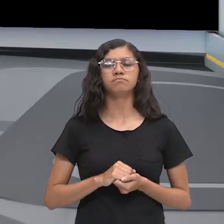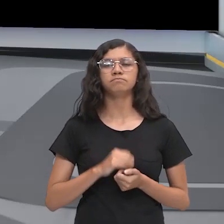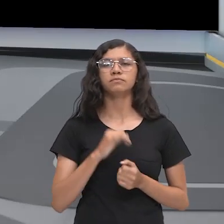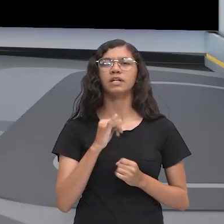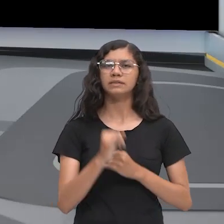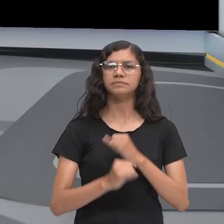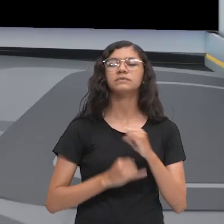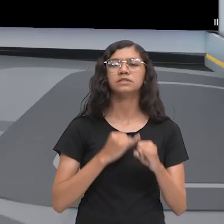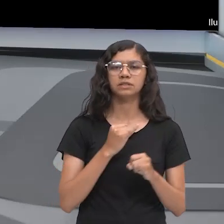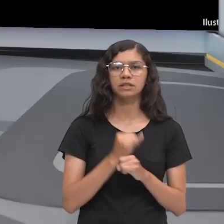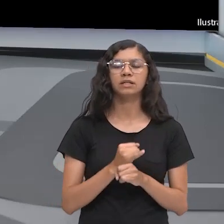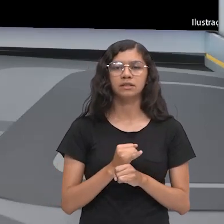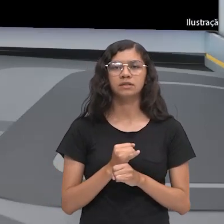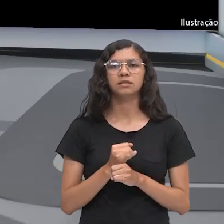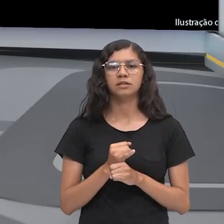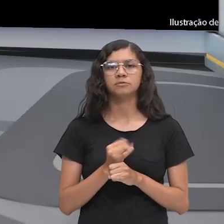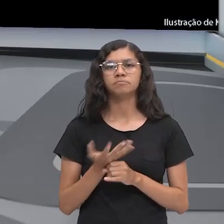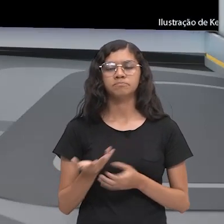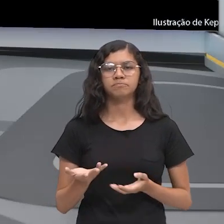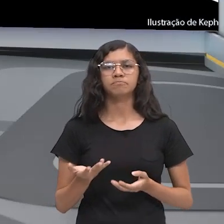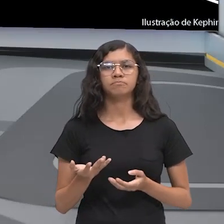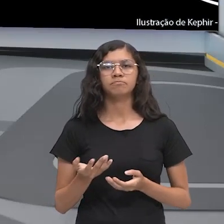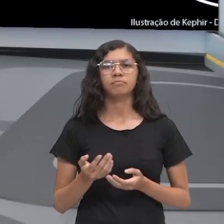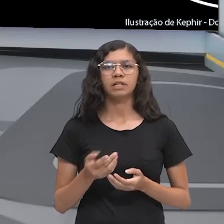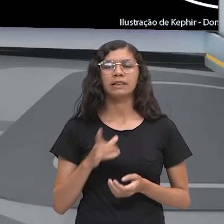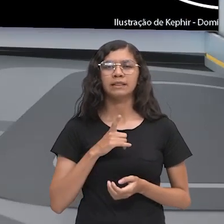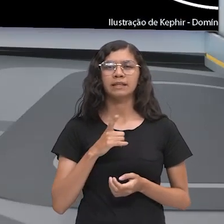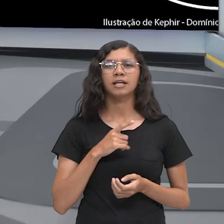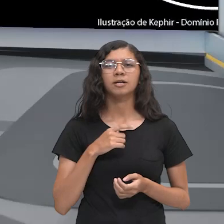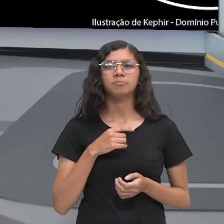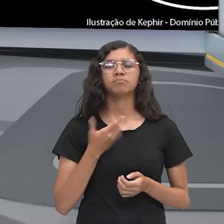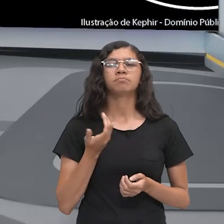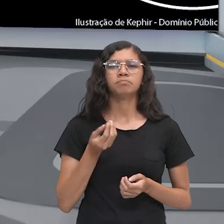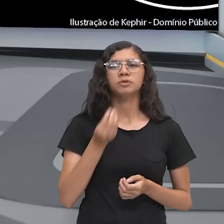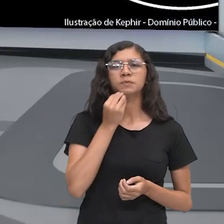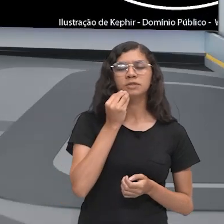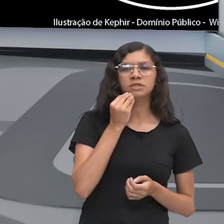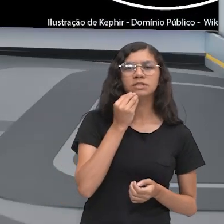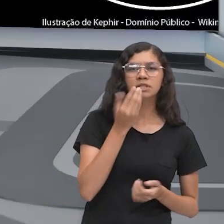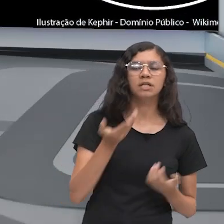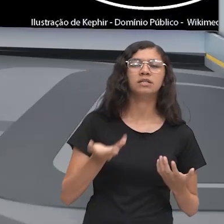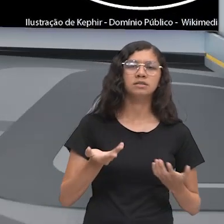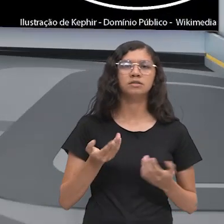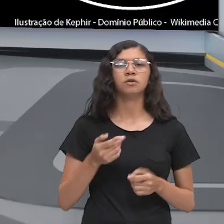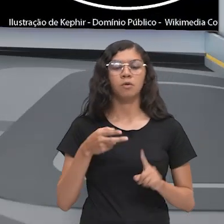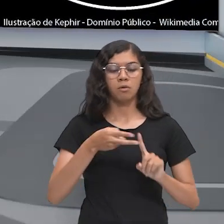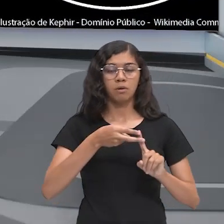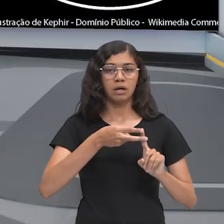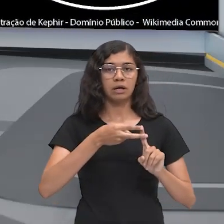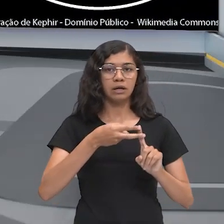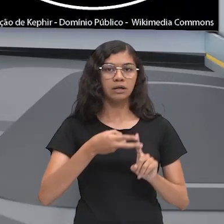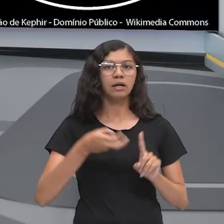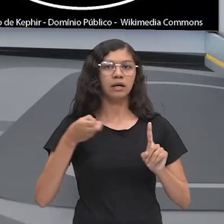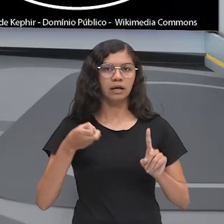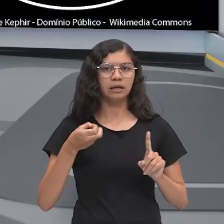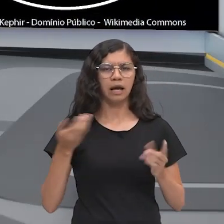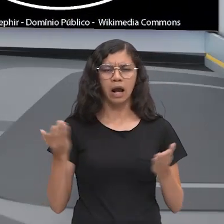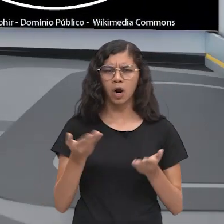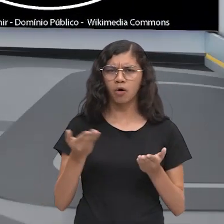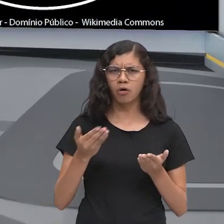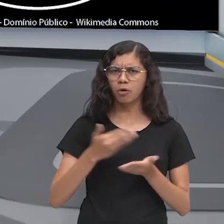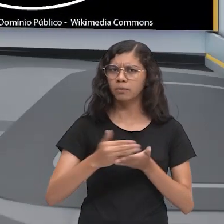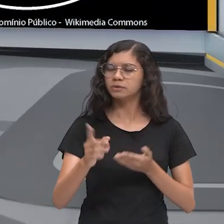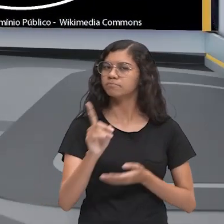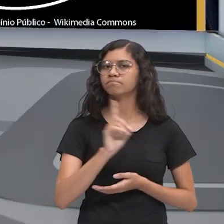ela trouxe, né, essas possibilidades, e o hack, ele não existe de agora,